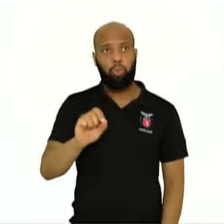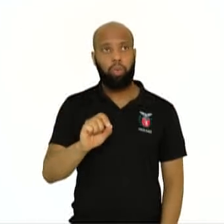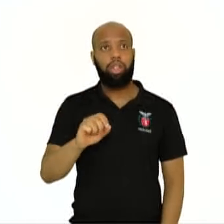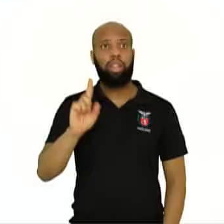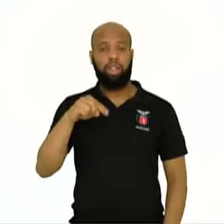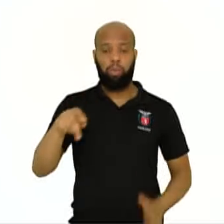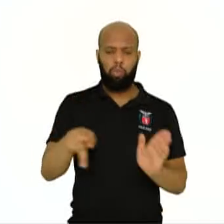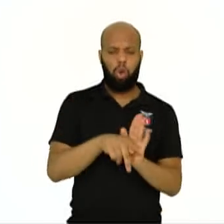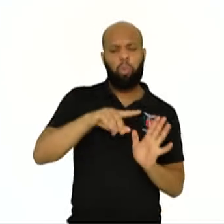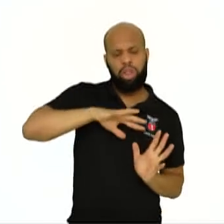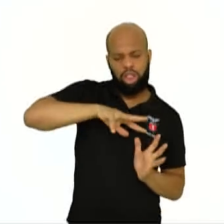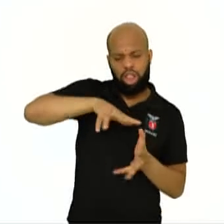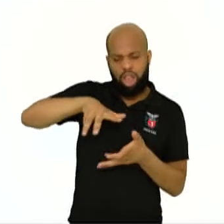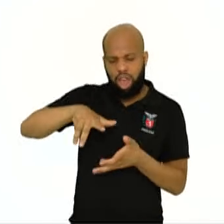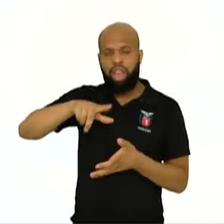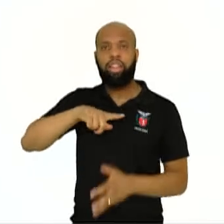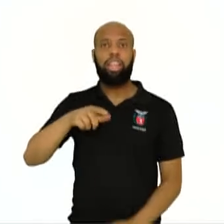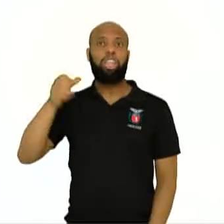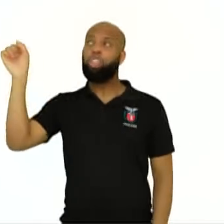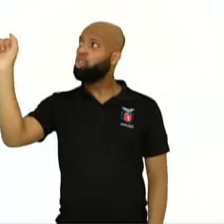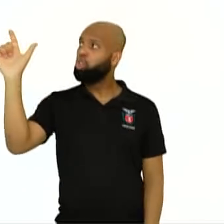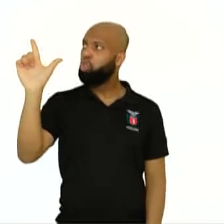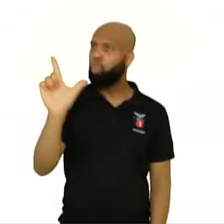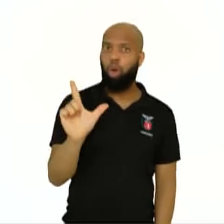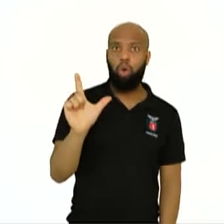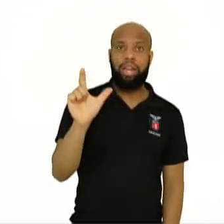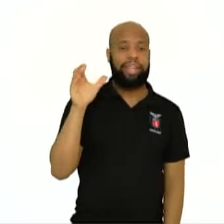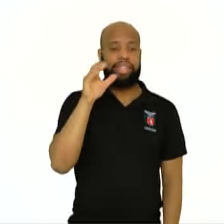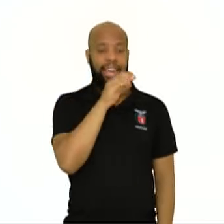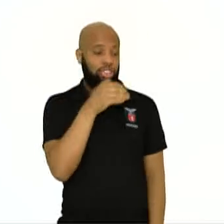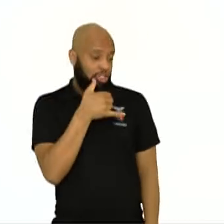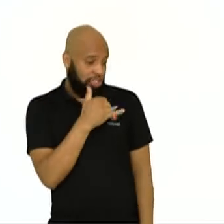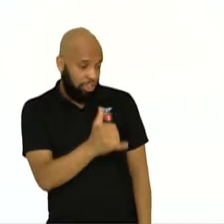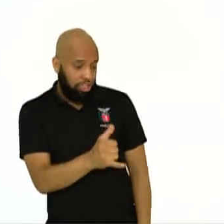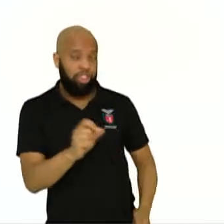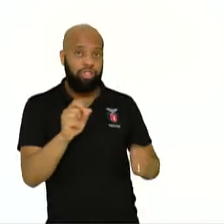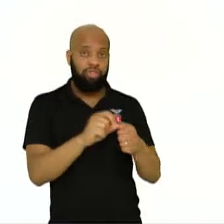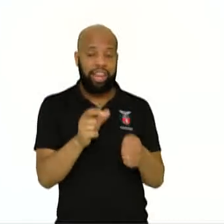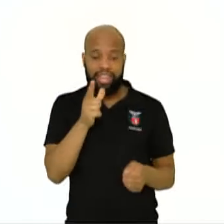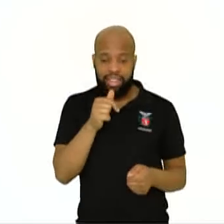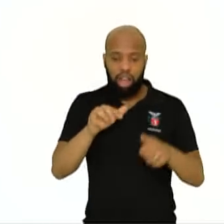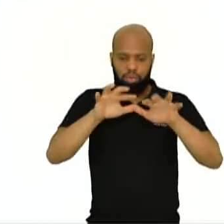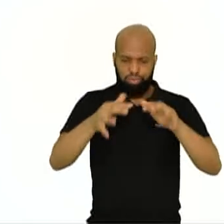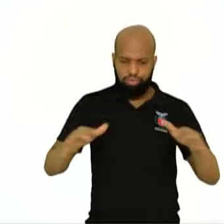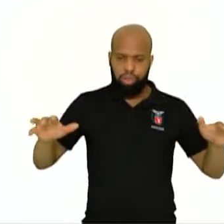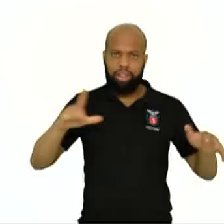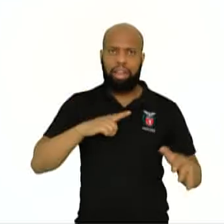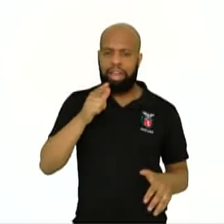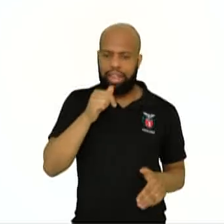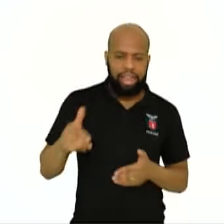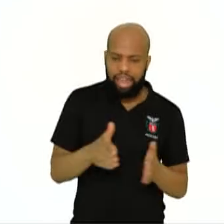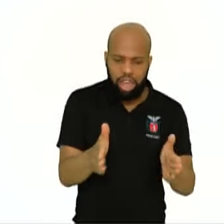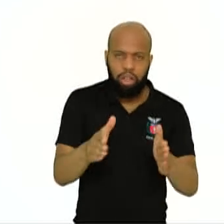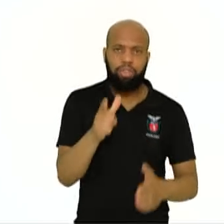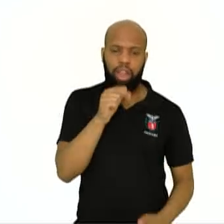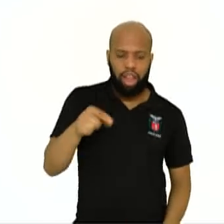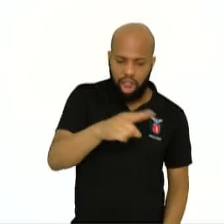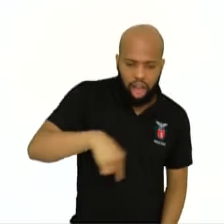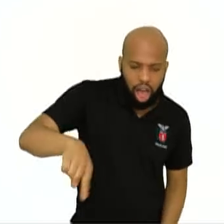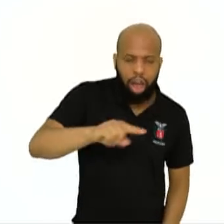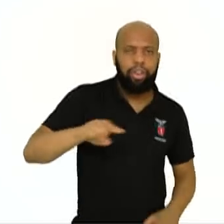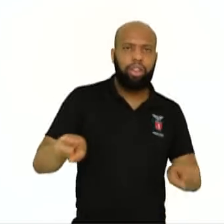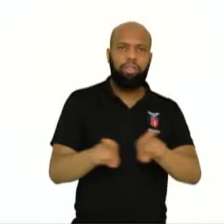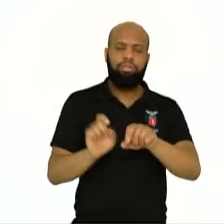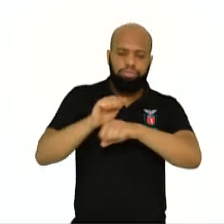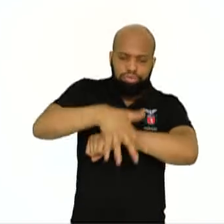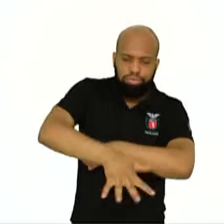Pegou o caderno novamente, coloca a palavra atividade número 1. Na aula Paraná de Ciências, o professor